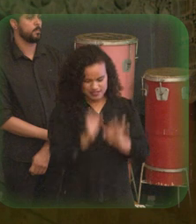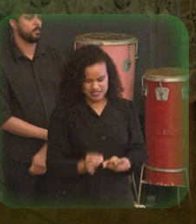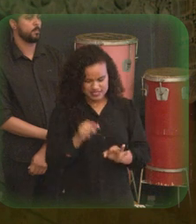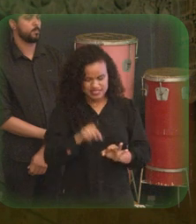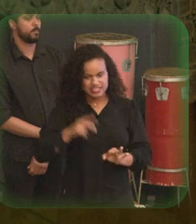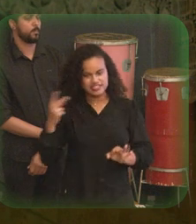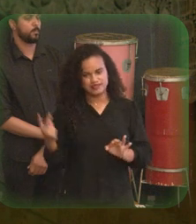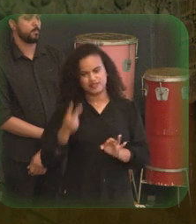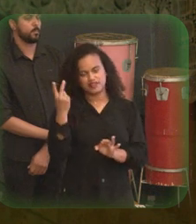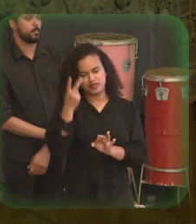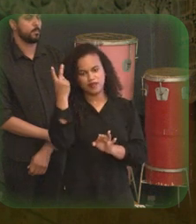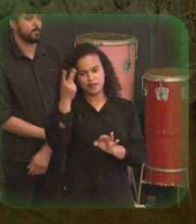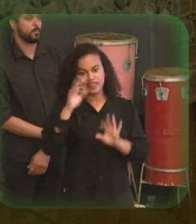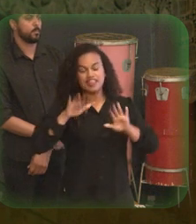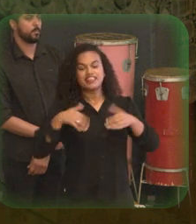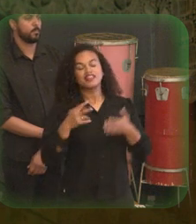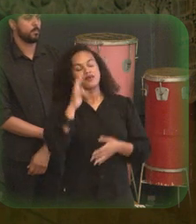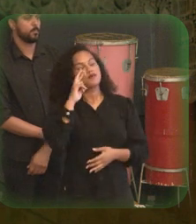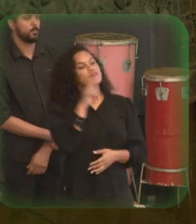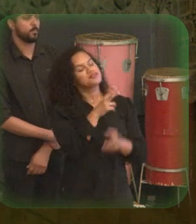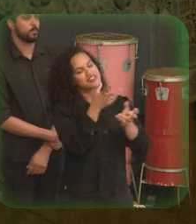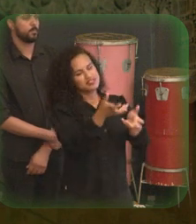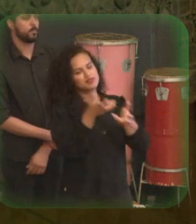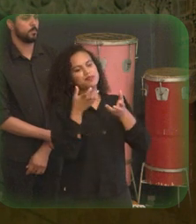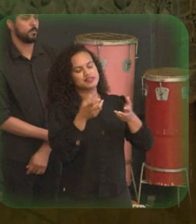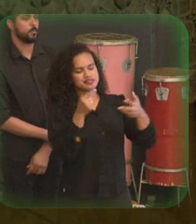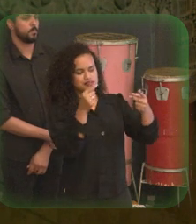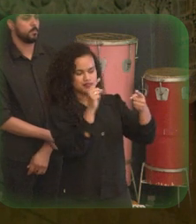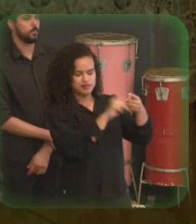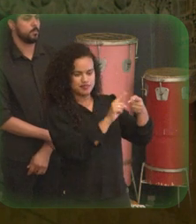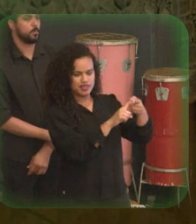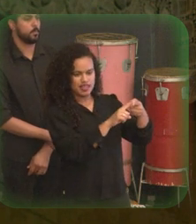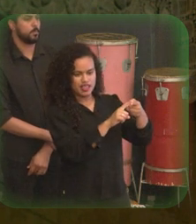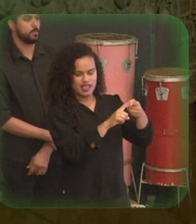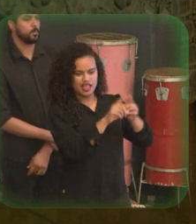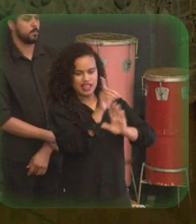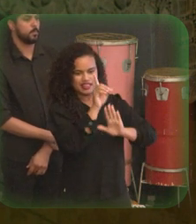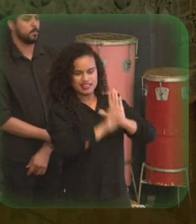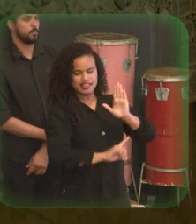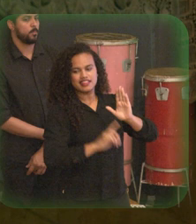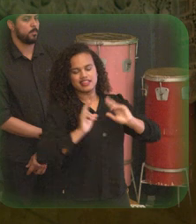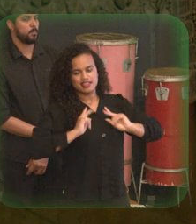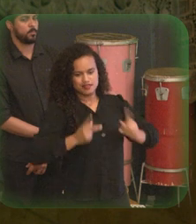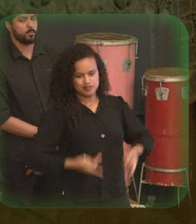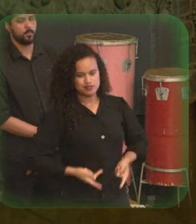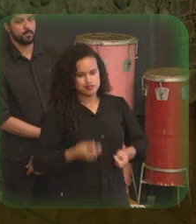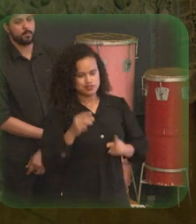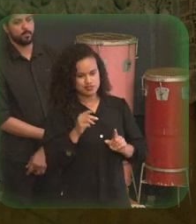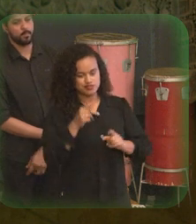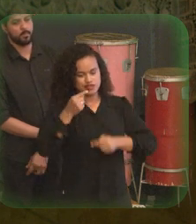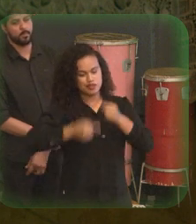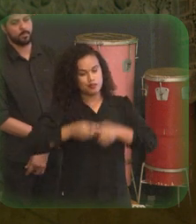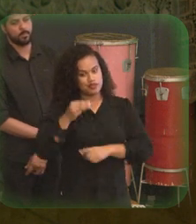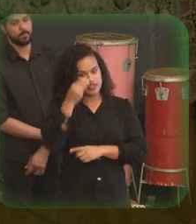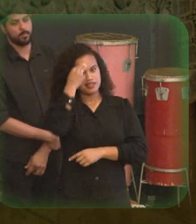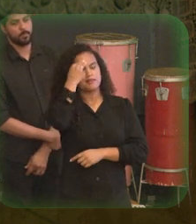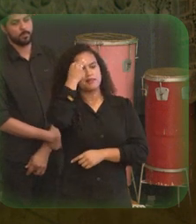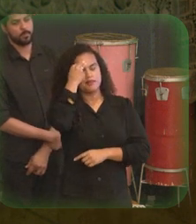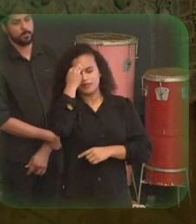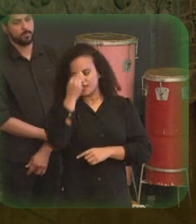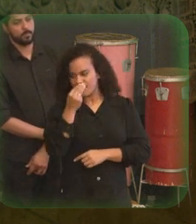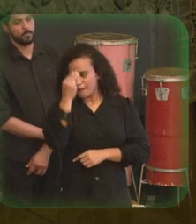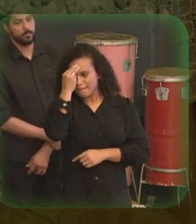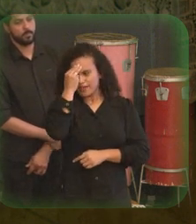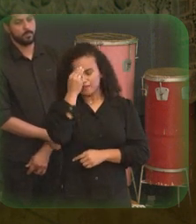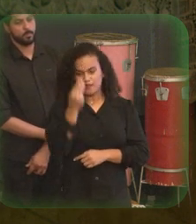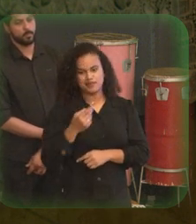valor. Então vejam quais são os eixos. Primeiro, direitos humanos, a gente fala de direitos humanos, a gente fala de política de memória, né? Ou seja, a memória é fundamental